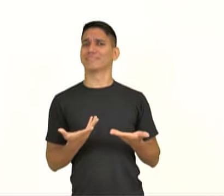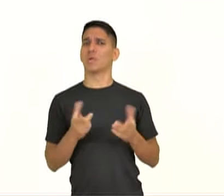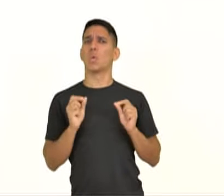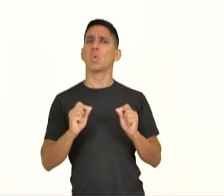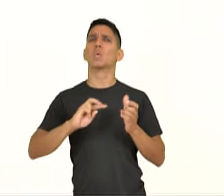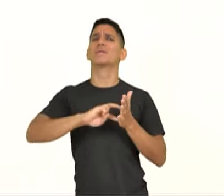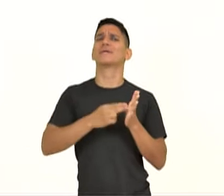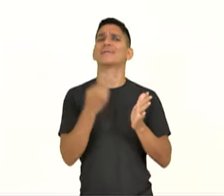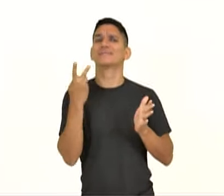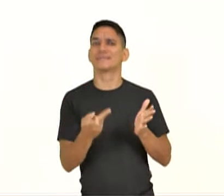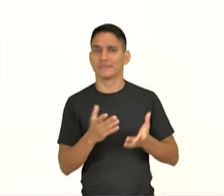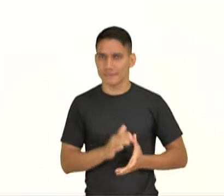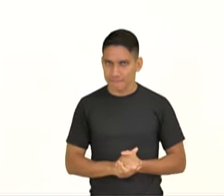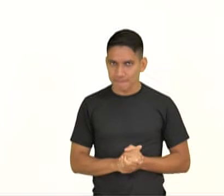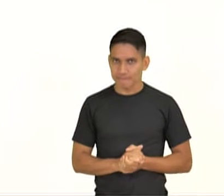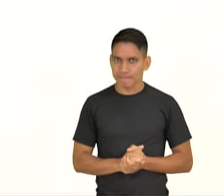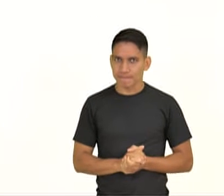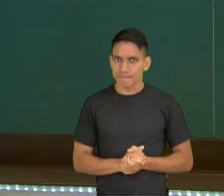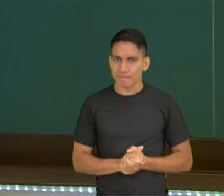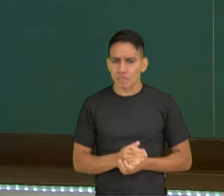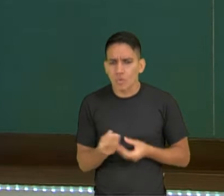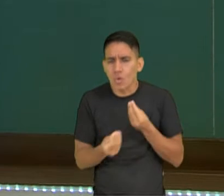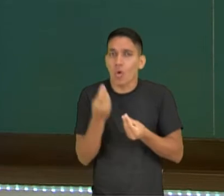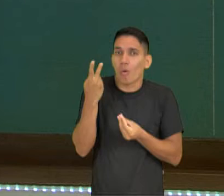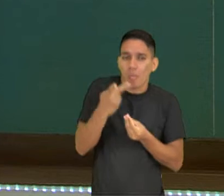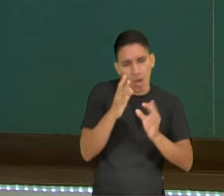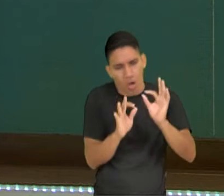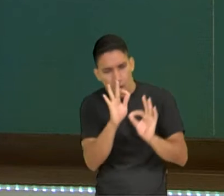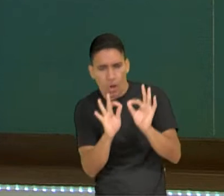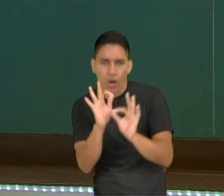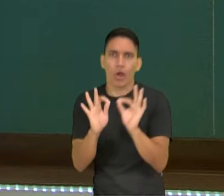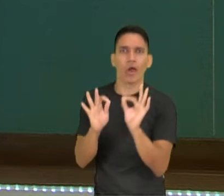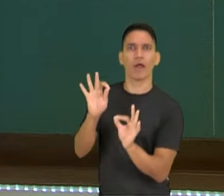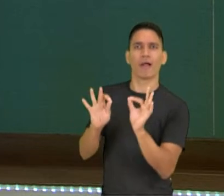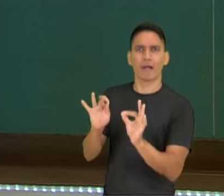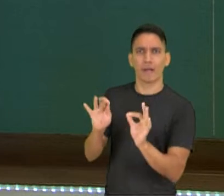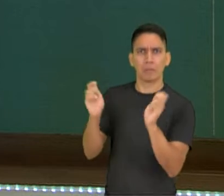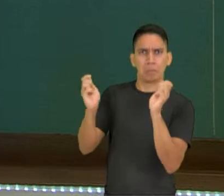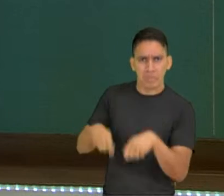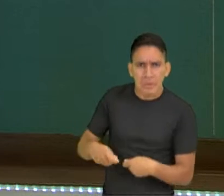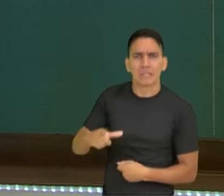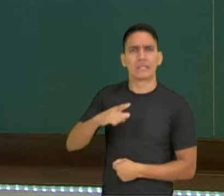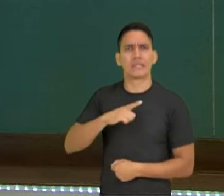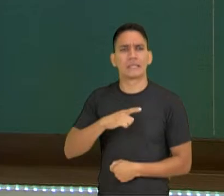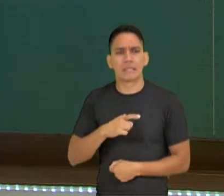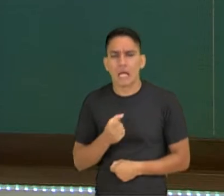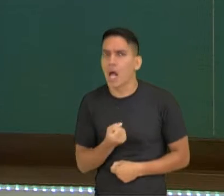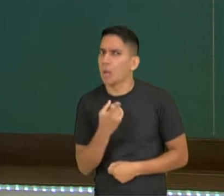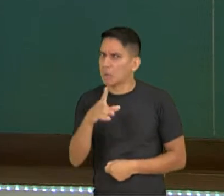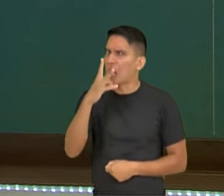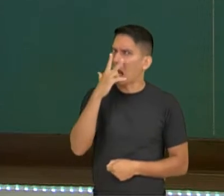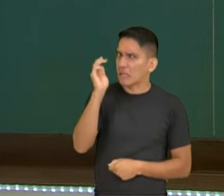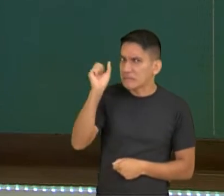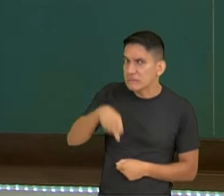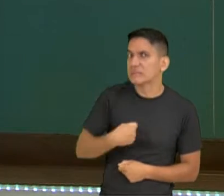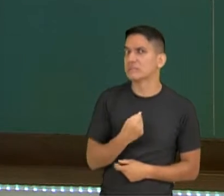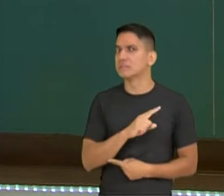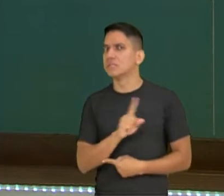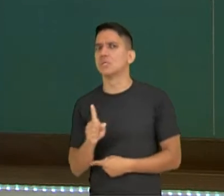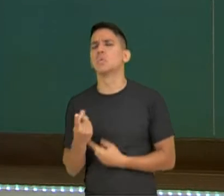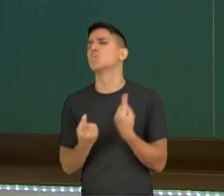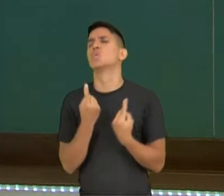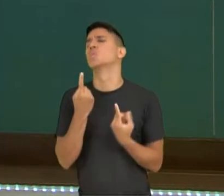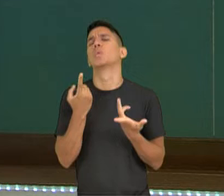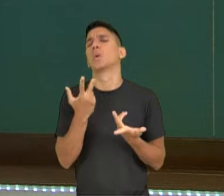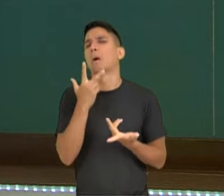jogos? Sabe como é que eles são organizados? Eles têm alguma organização? Vocês acham que sim, que não? O que vocês